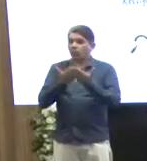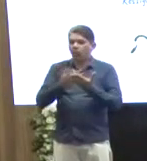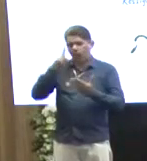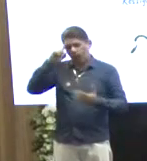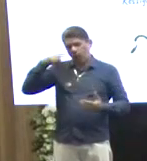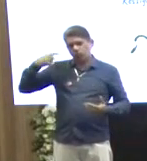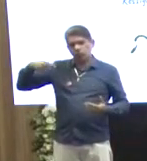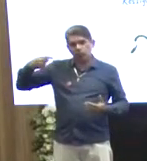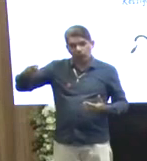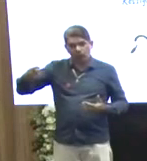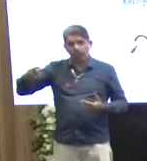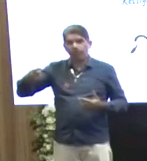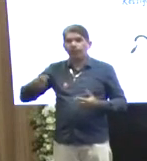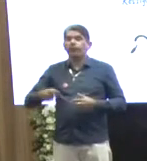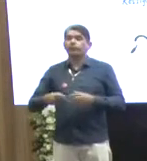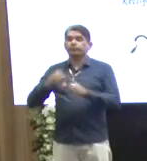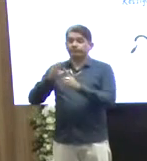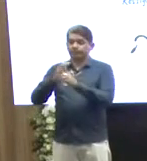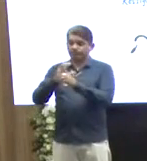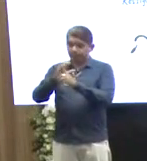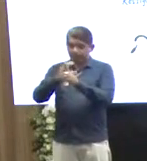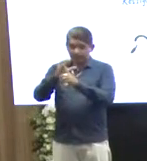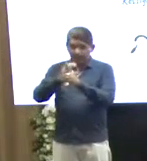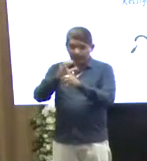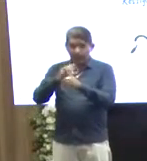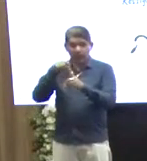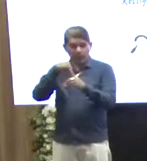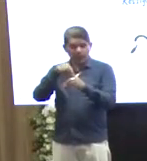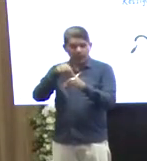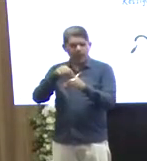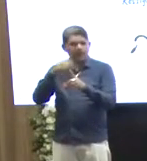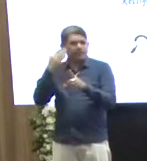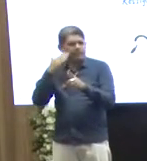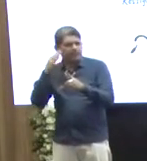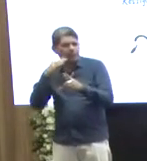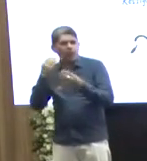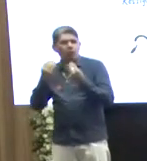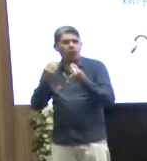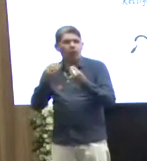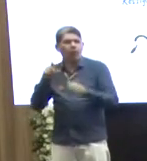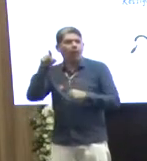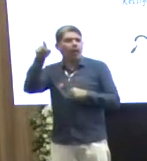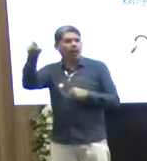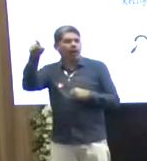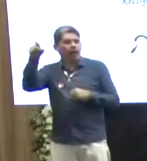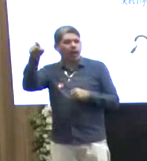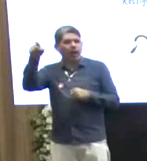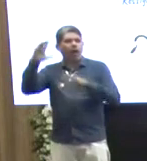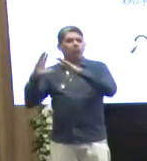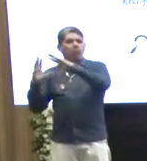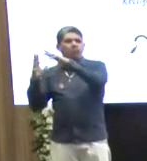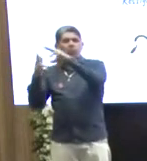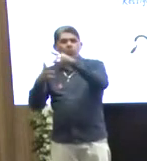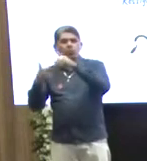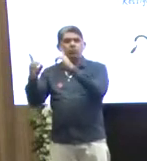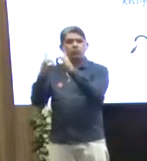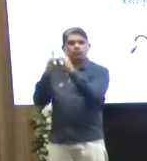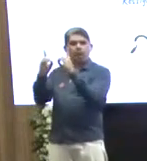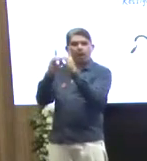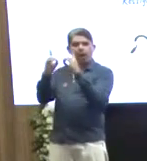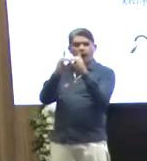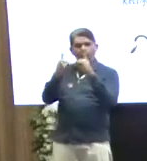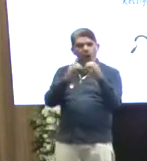ao longo da minha prática pedagógica, ao longo do cotidiano escolar. Sabe,